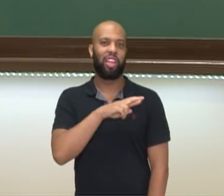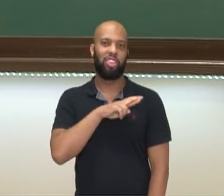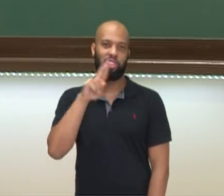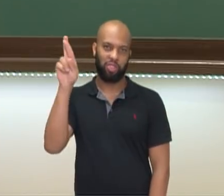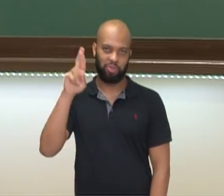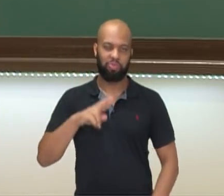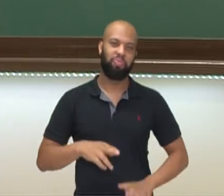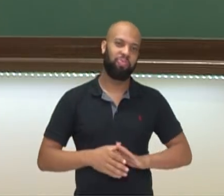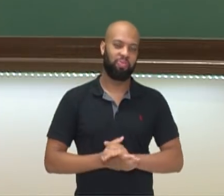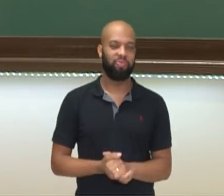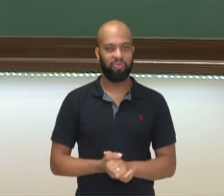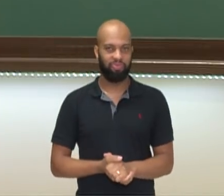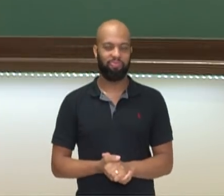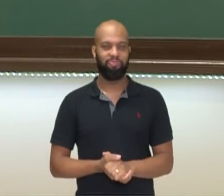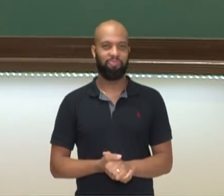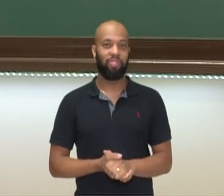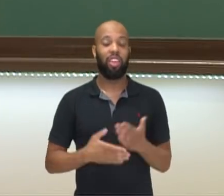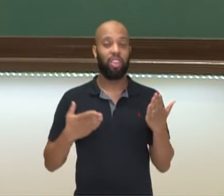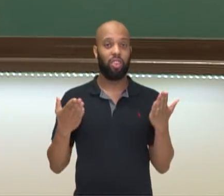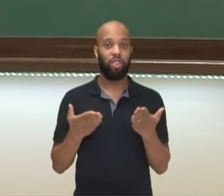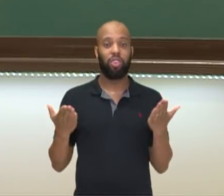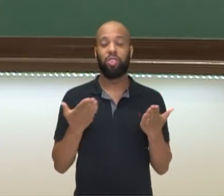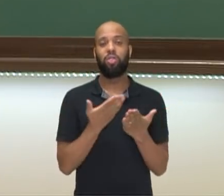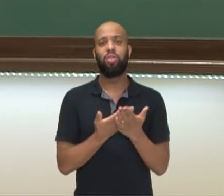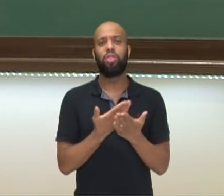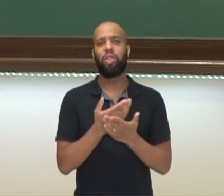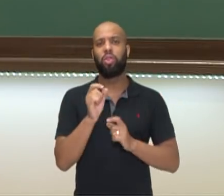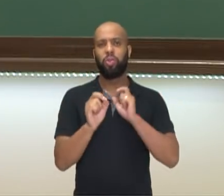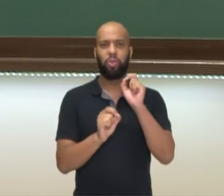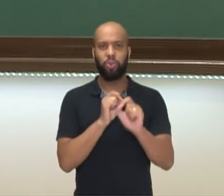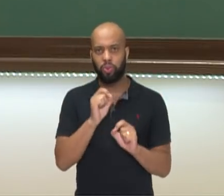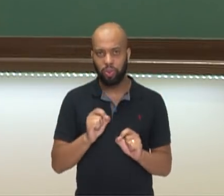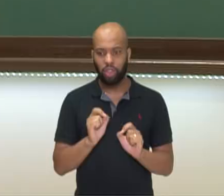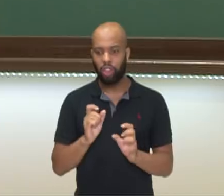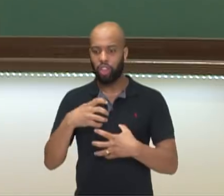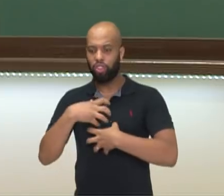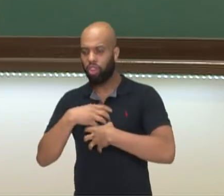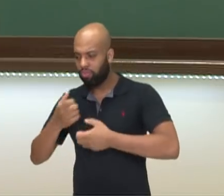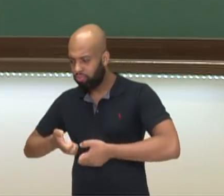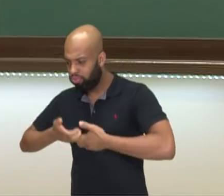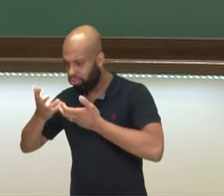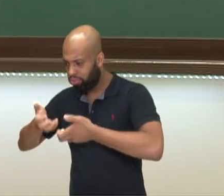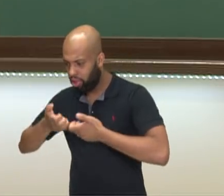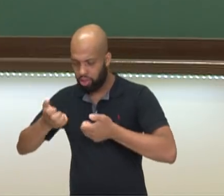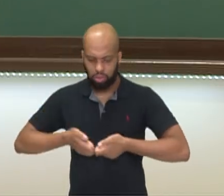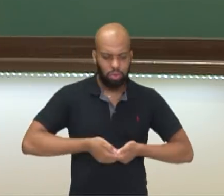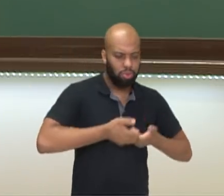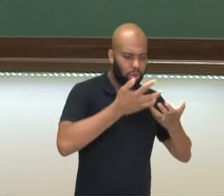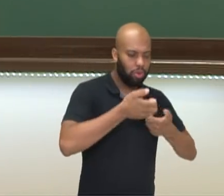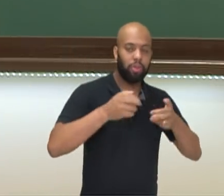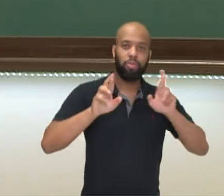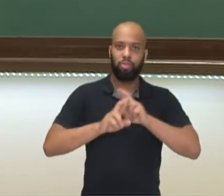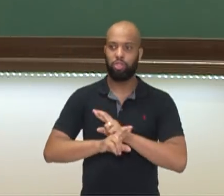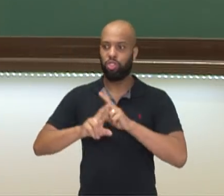ensino religioso, e vamos falar das diferentes formas de expressão e manifestação